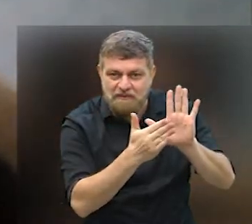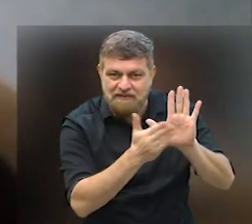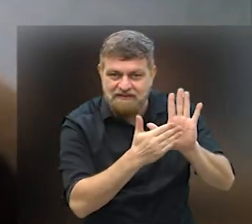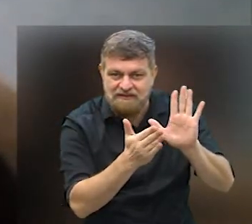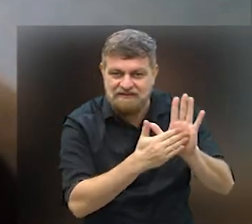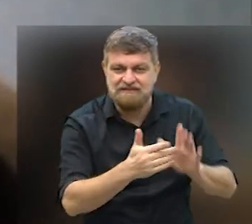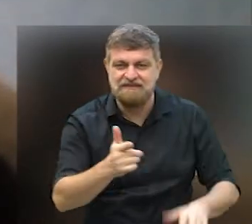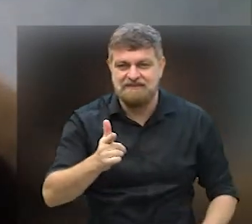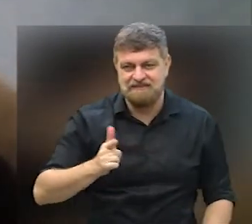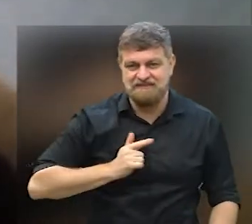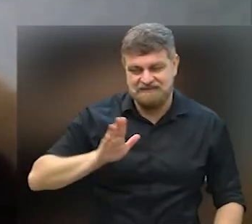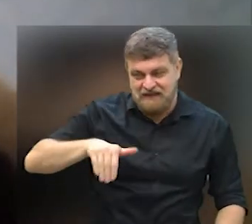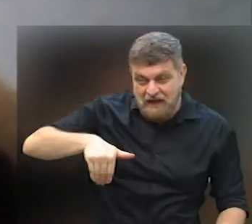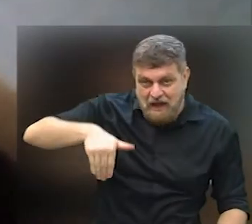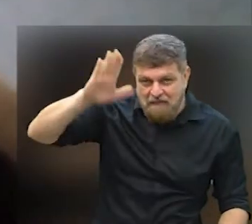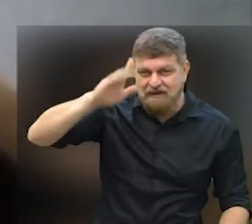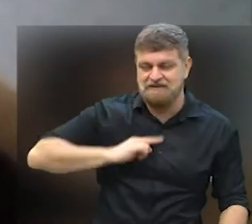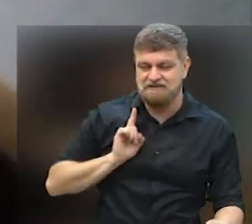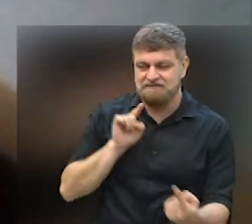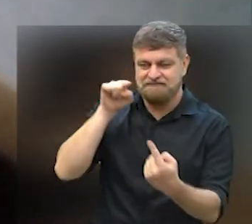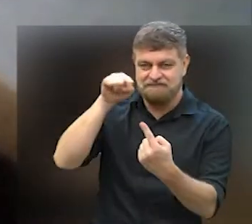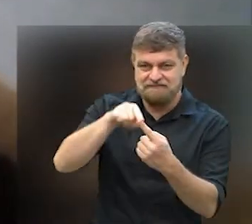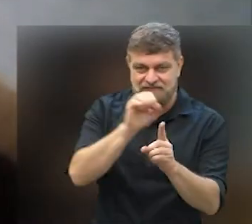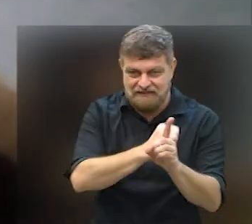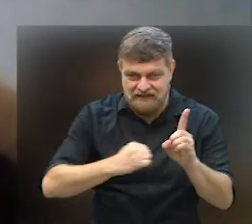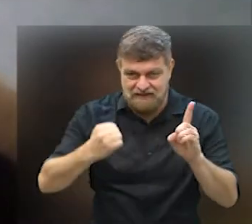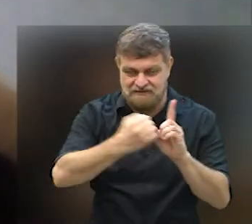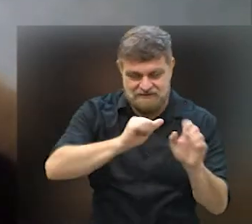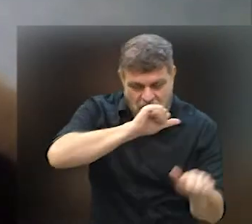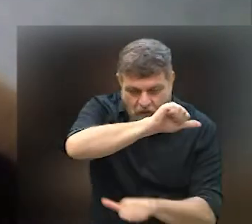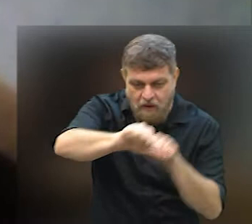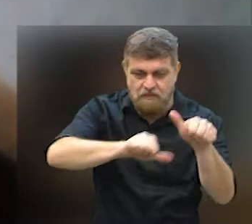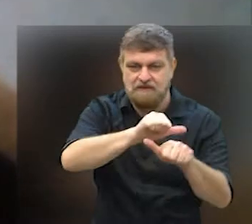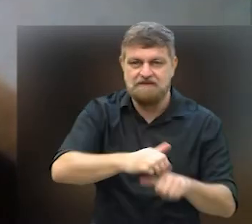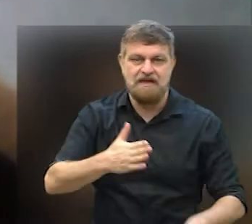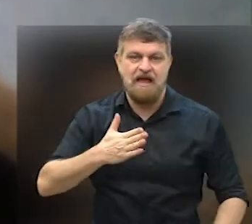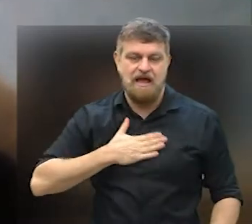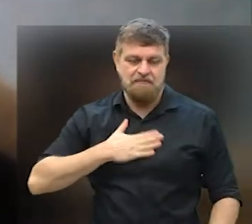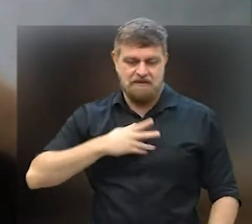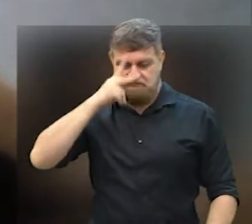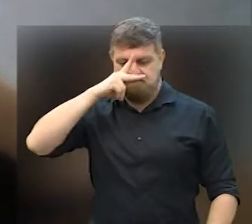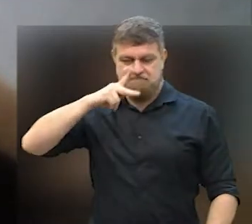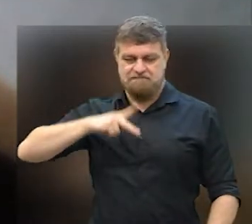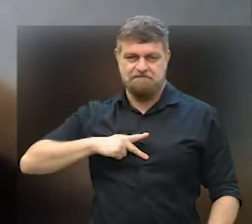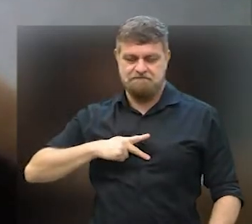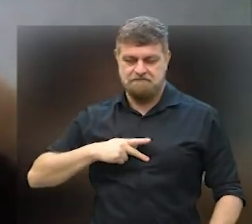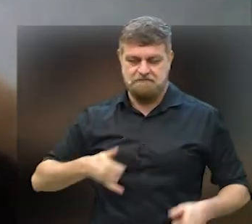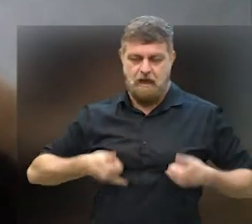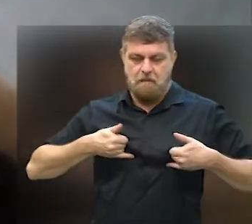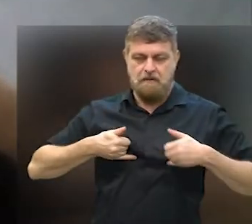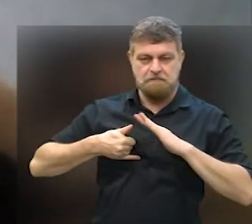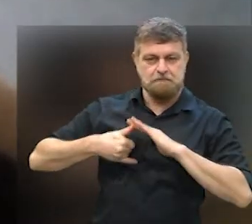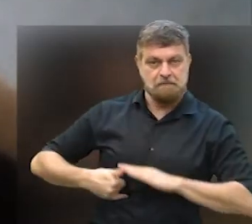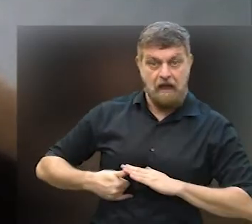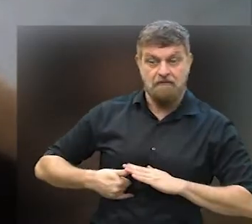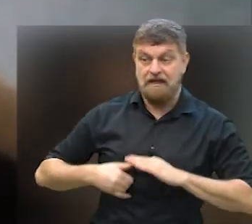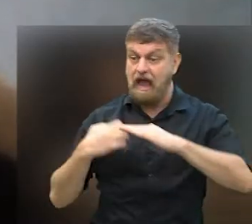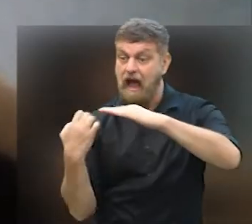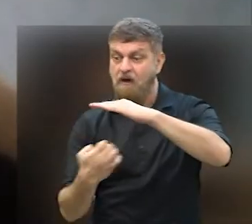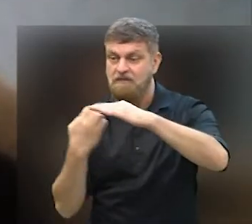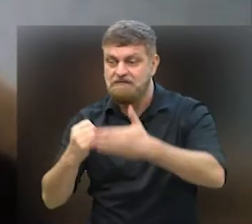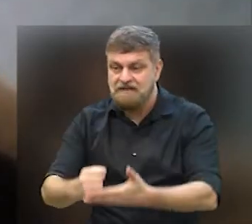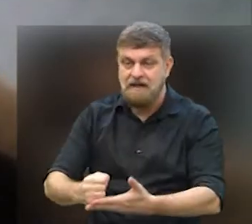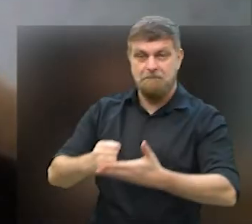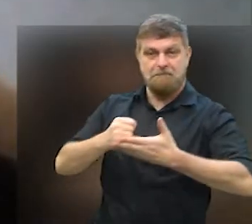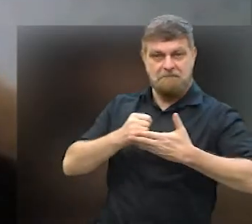projeto, que tinha muito mais a ver com transformação socioambiental do que a minha realização no Everest. E aí algumas empresas surgiram para